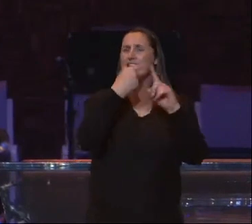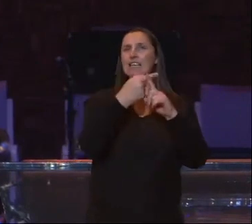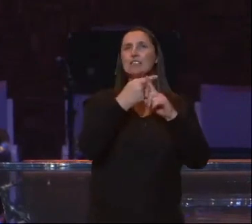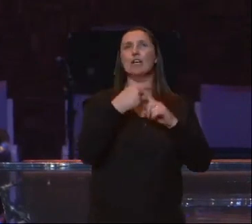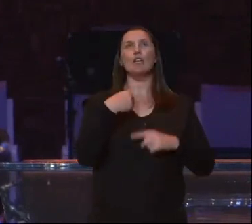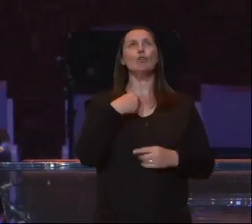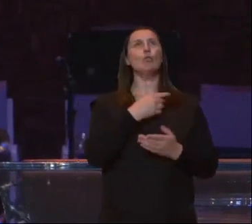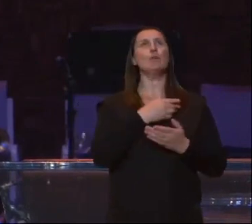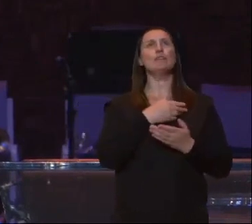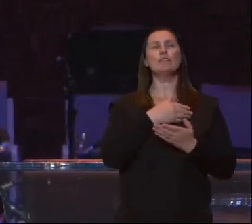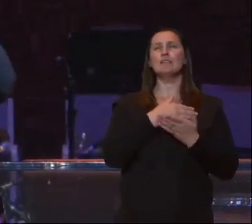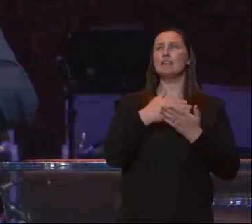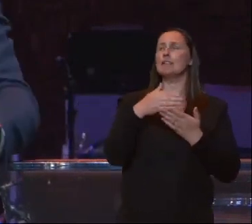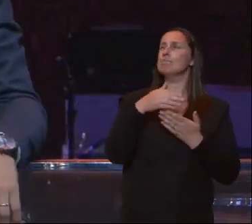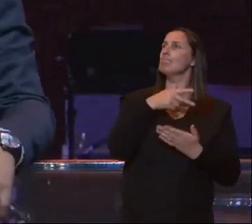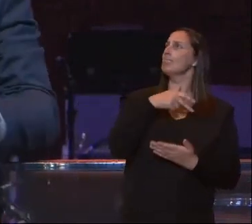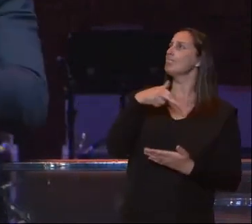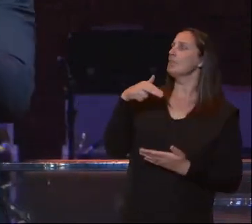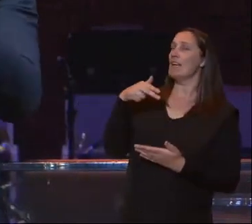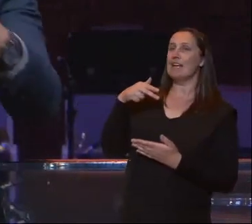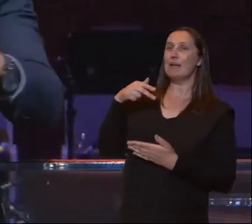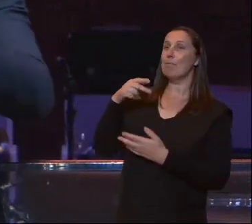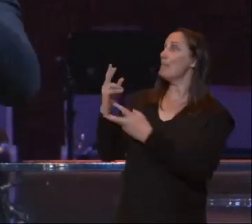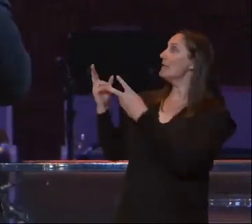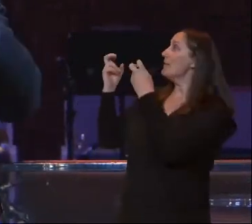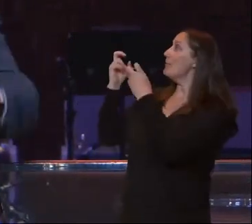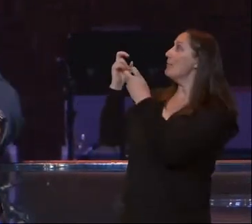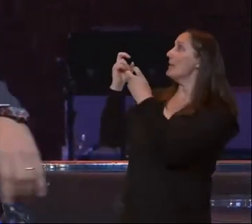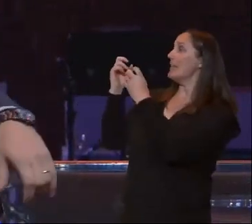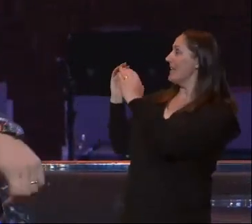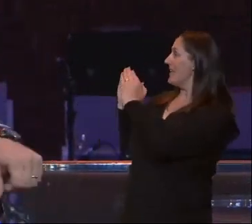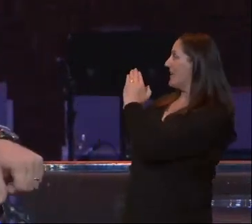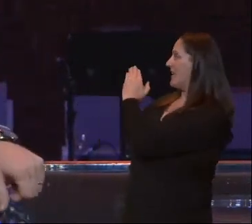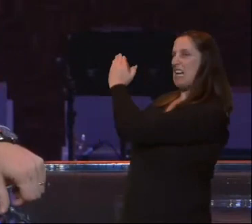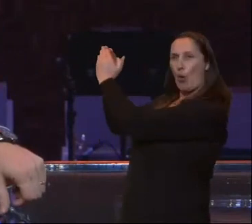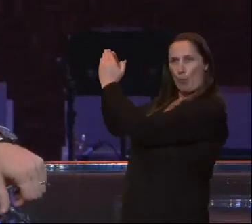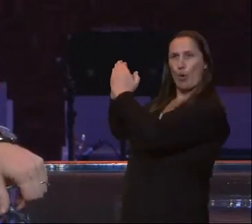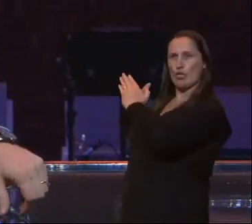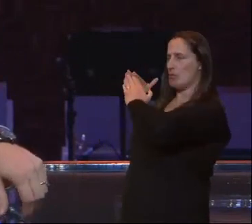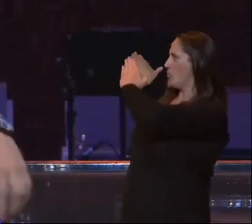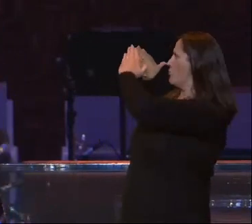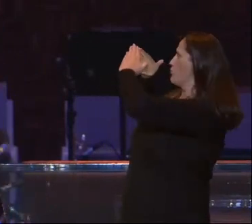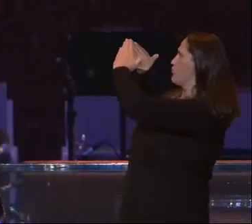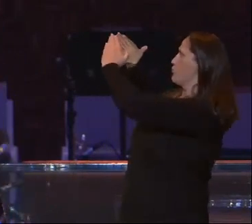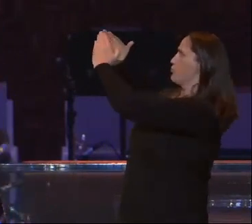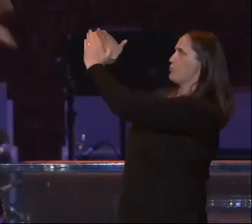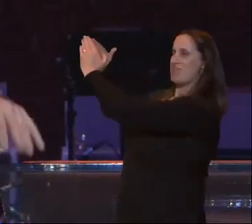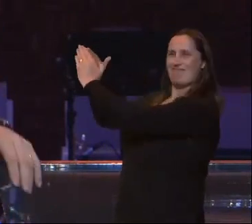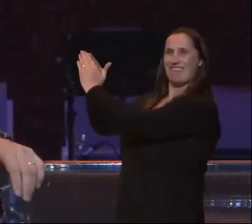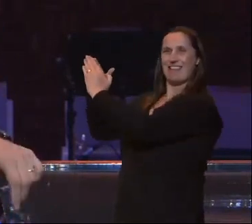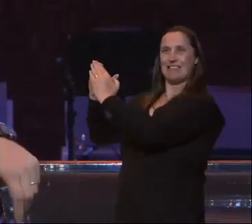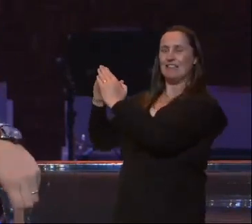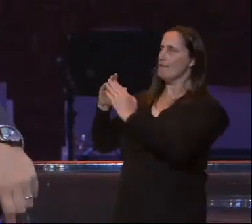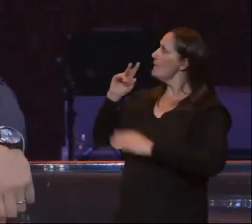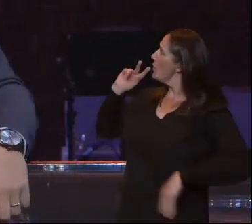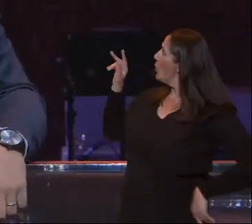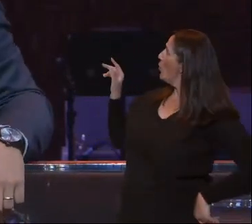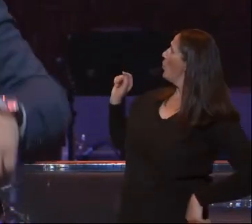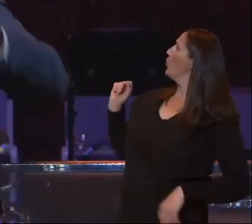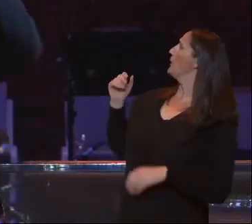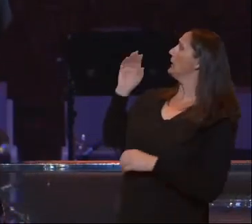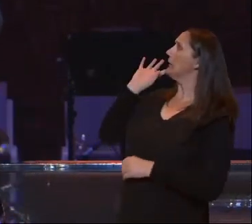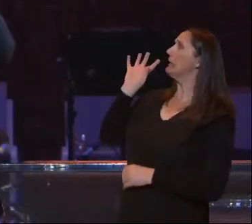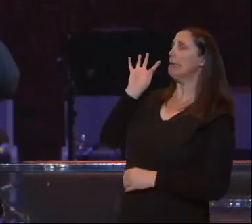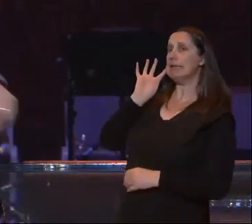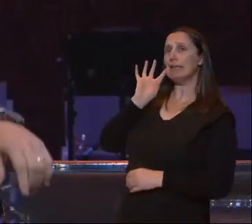assim, procurando lugar, vi os galpões, falei com a Jaque, que é a missionária naquela região, ela falou, poxa, esse lugar é maravilhoso.